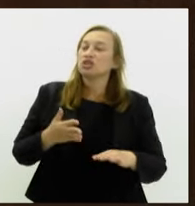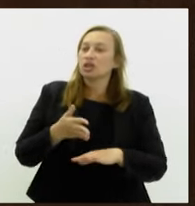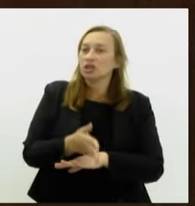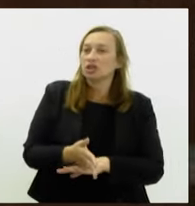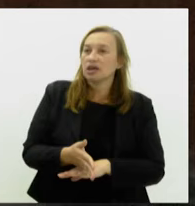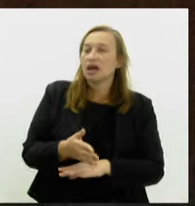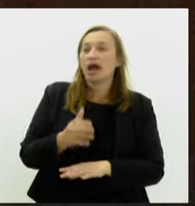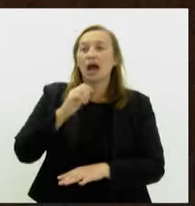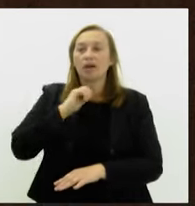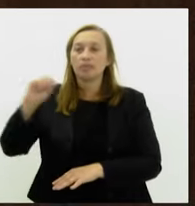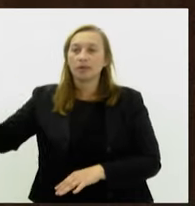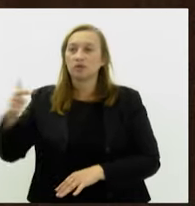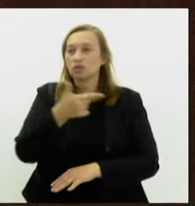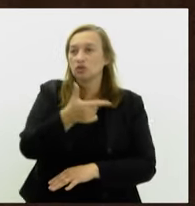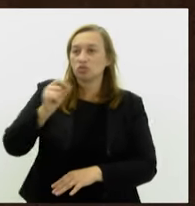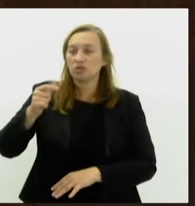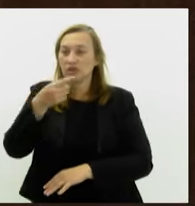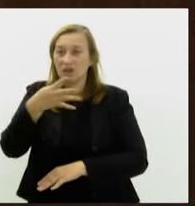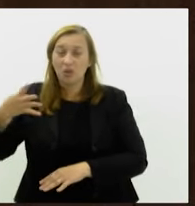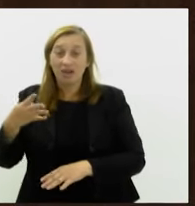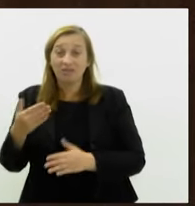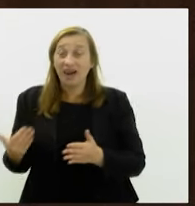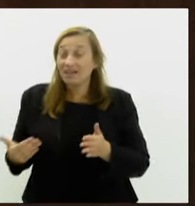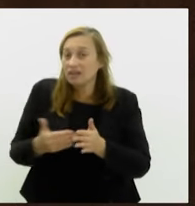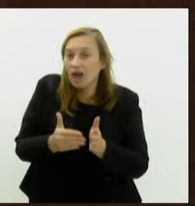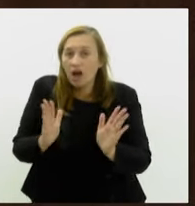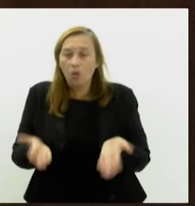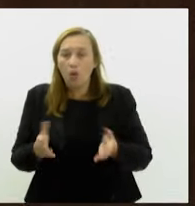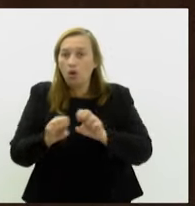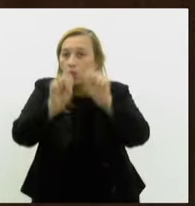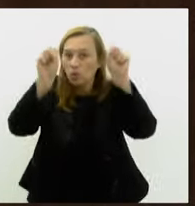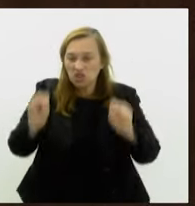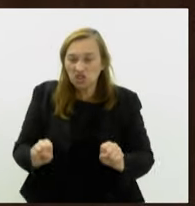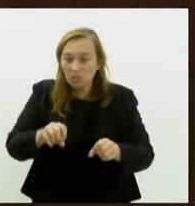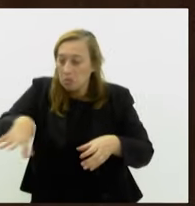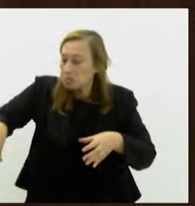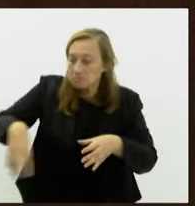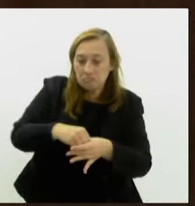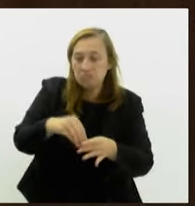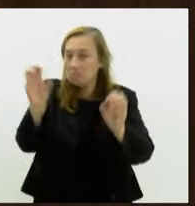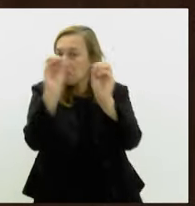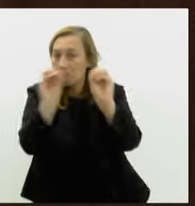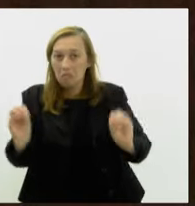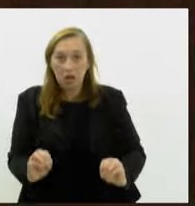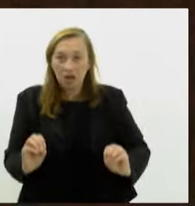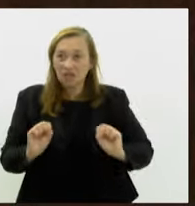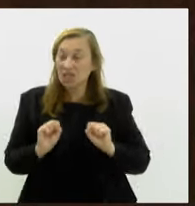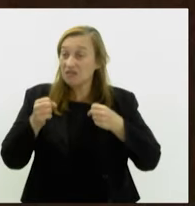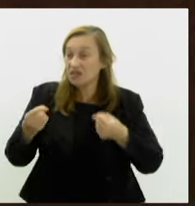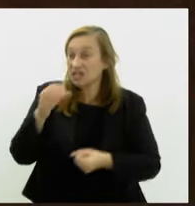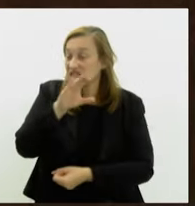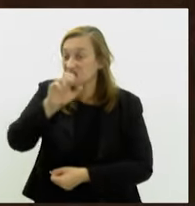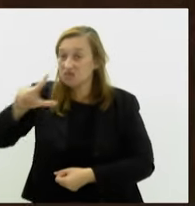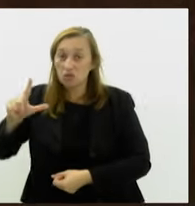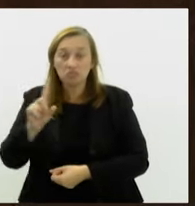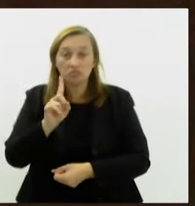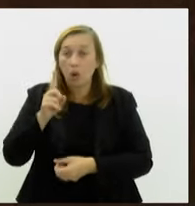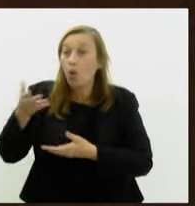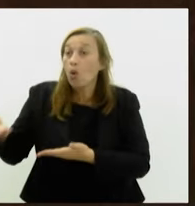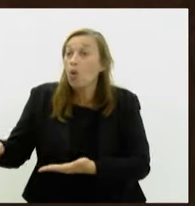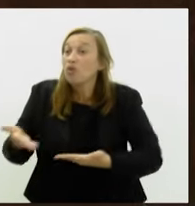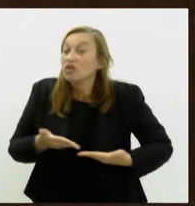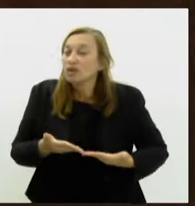2024 e o sistema, até então, não foi implementado. As defesas civis não foram convidadas para